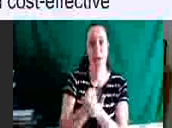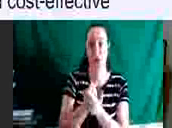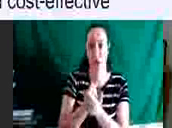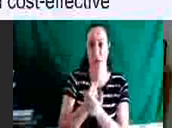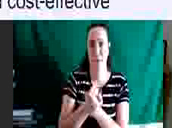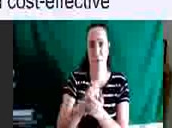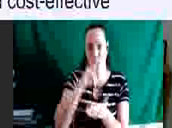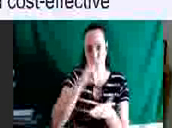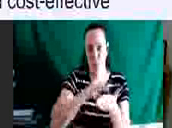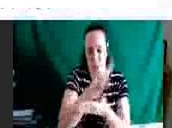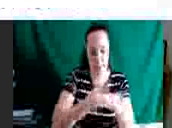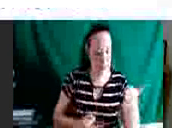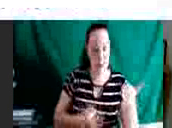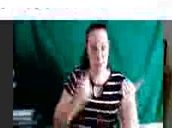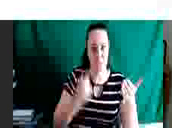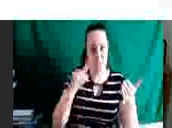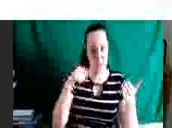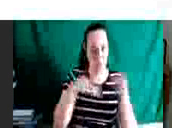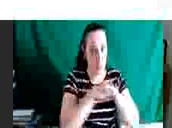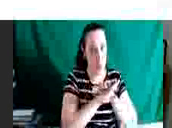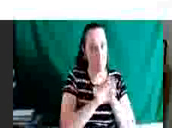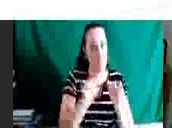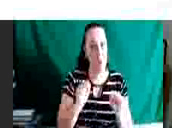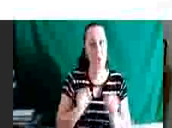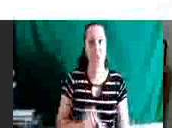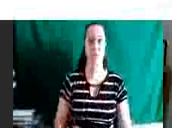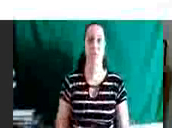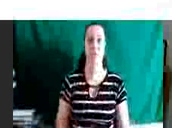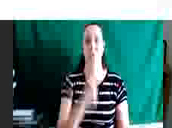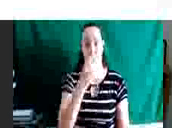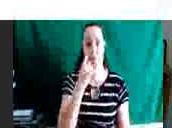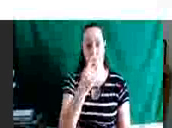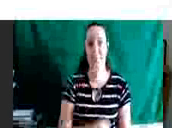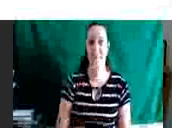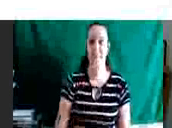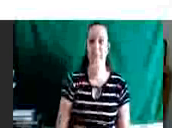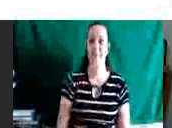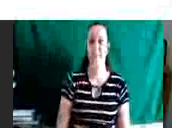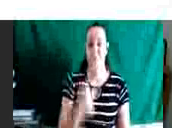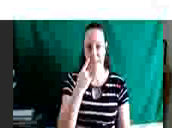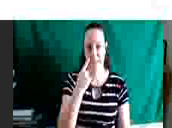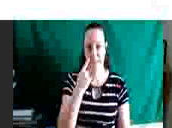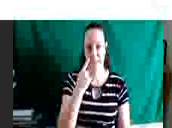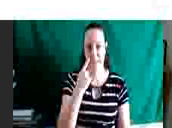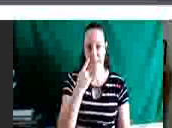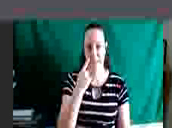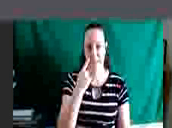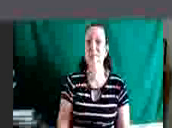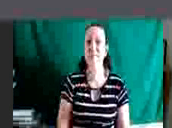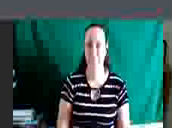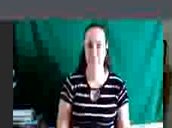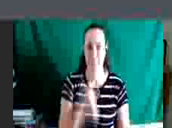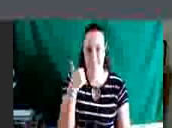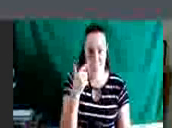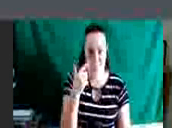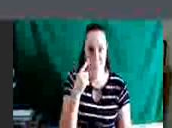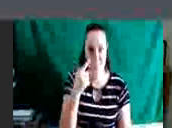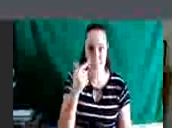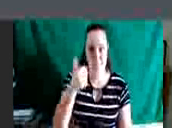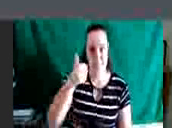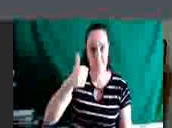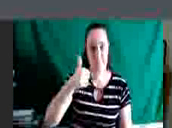Sim. Aí. Então, aqui, por exemplo, se você comparar do lado esquerdo em verde, é do ano 2013. E